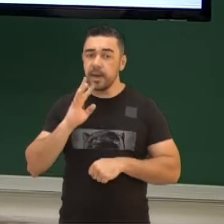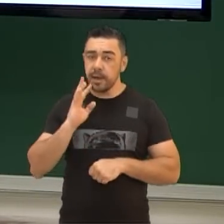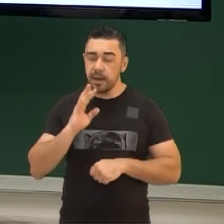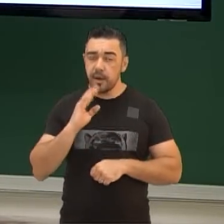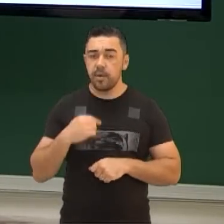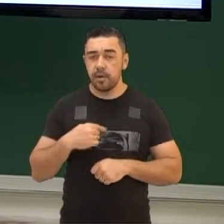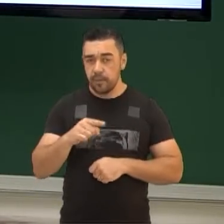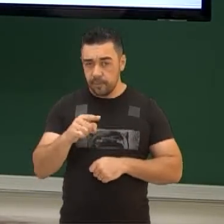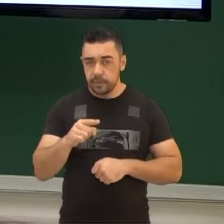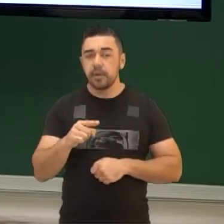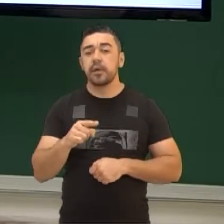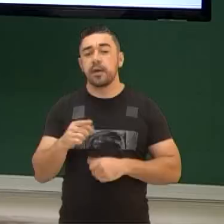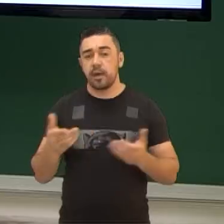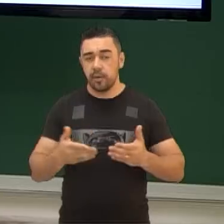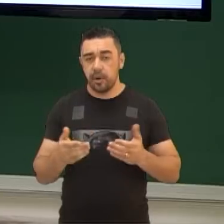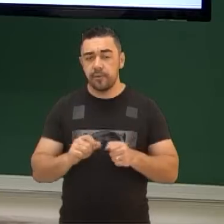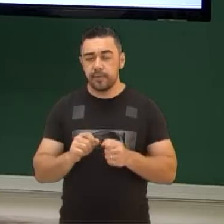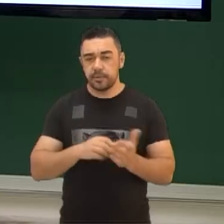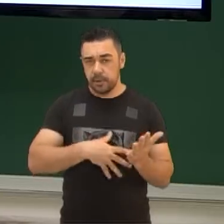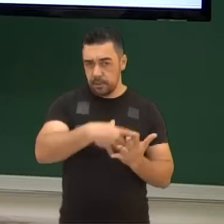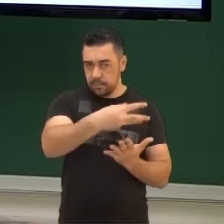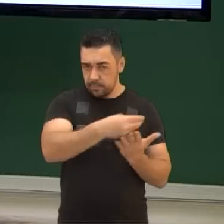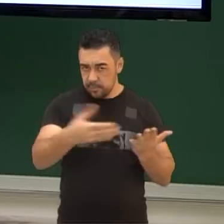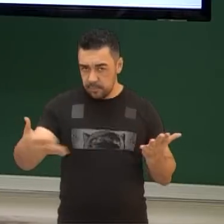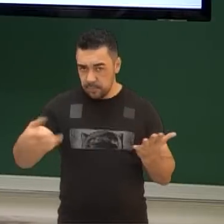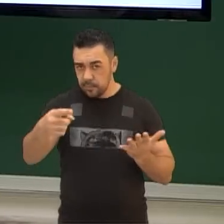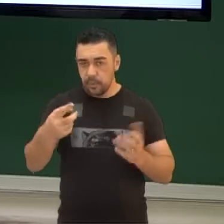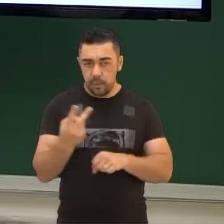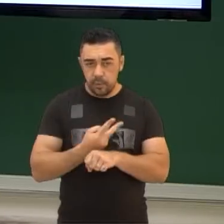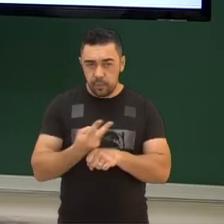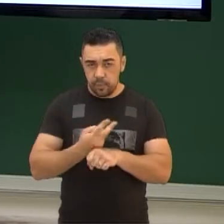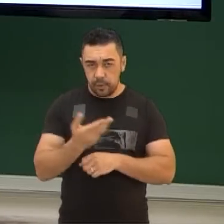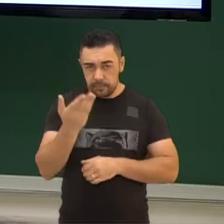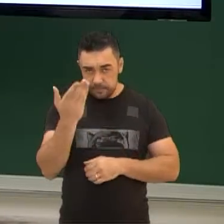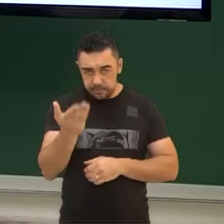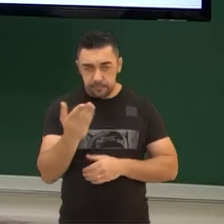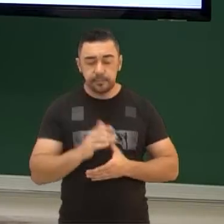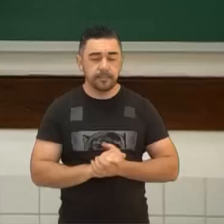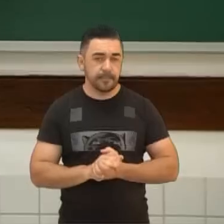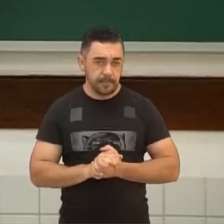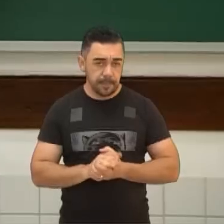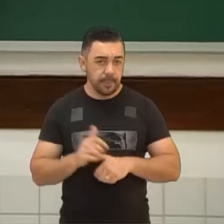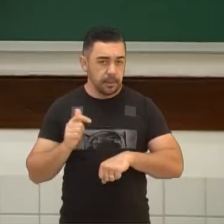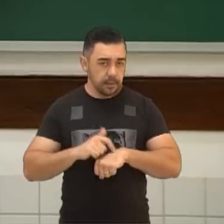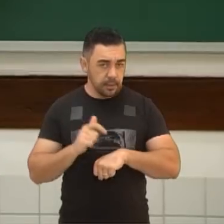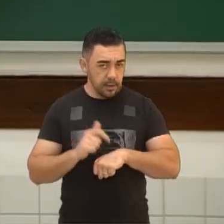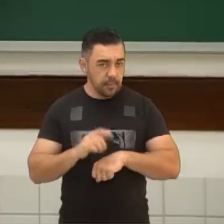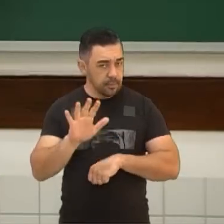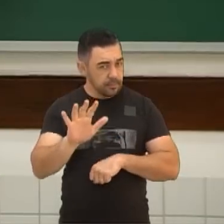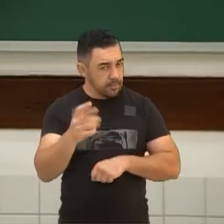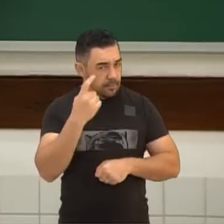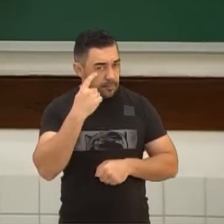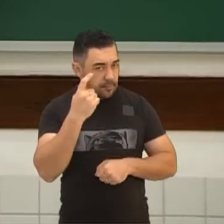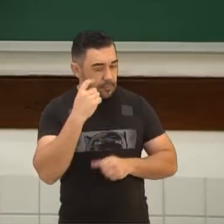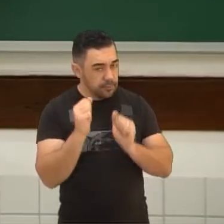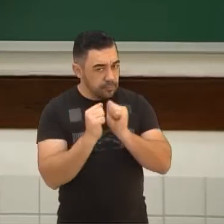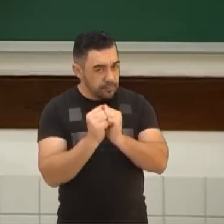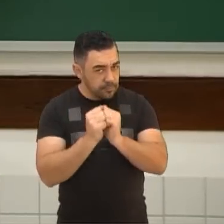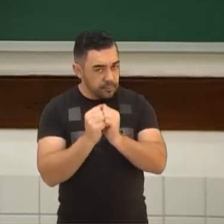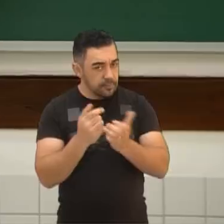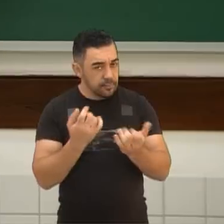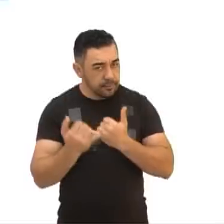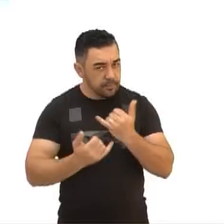que agora eu vou deixar com vocês aí um tempinho para vocês procurarem esse jogo, tá bom? Então, vou dar um tempo e eu já retomo aqui para a gente